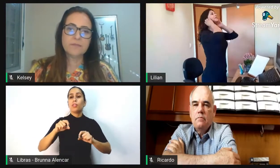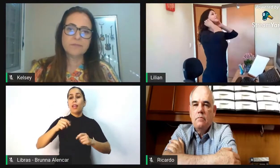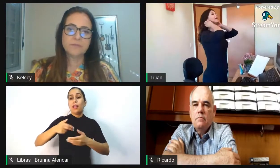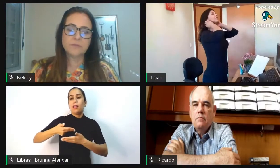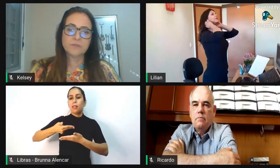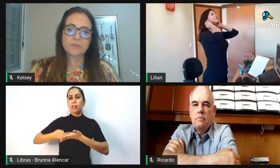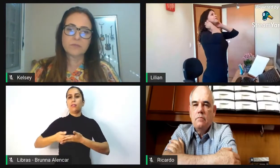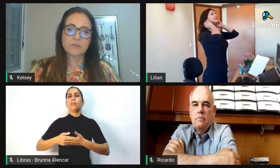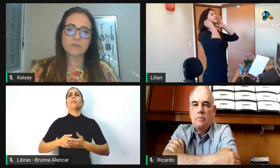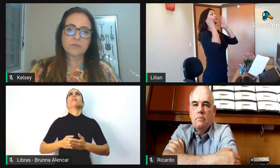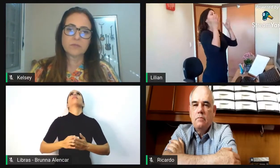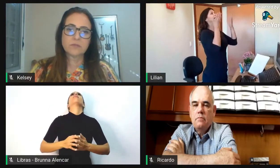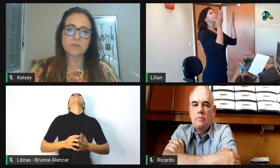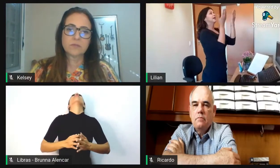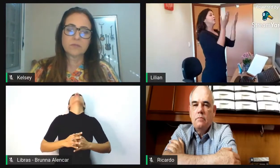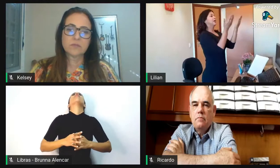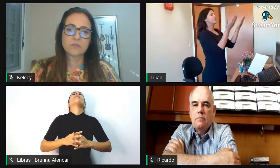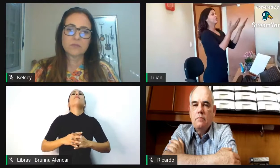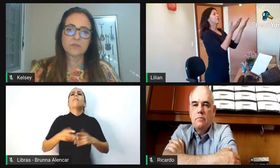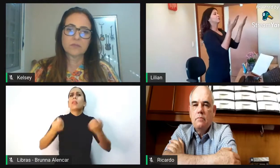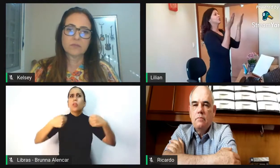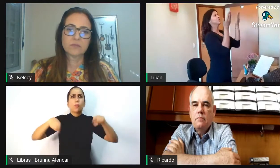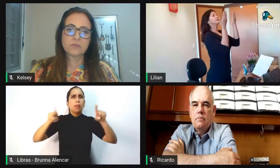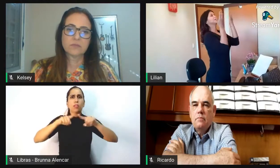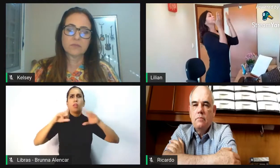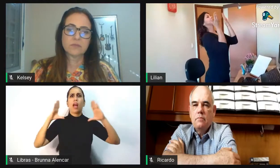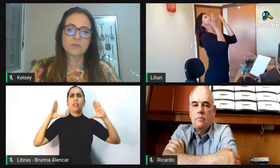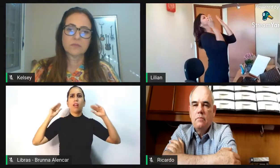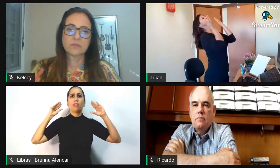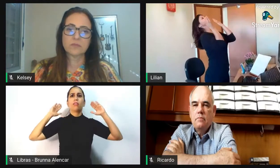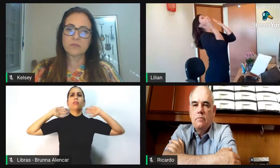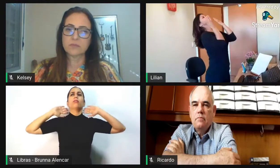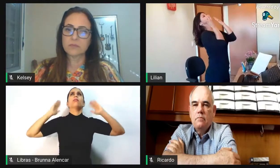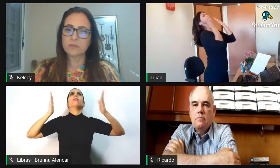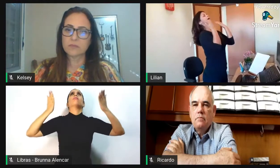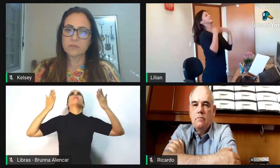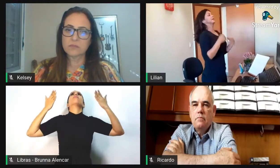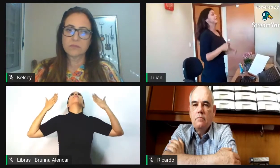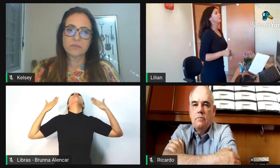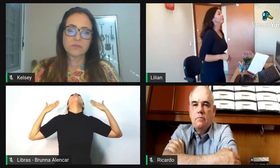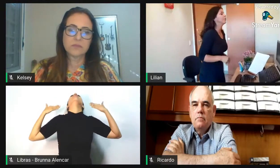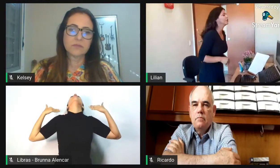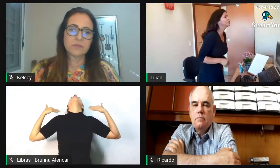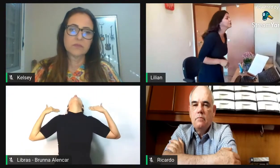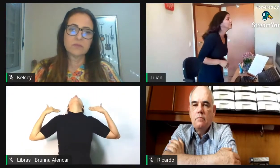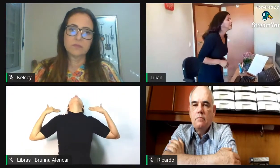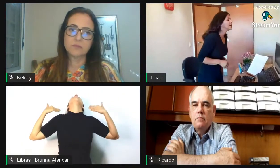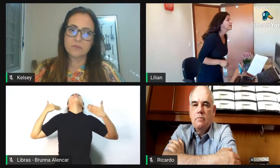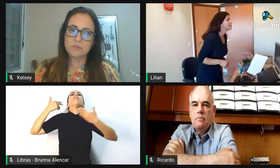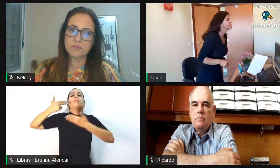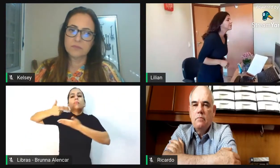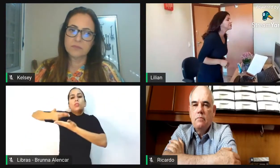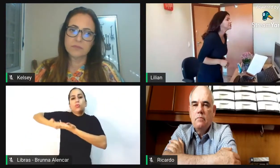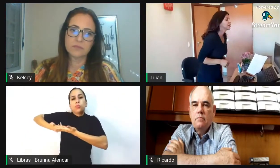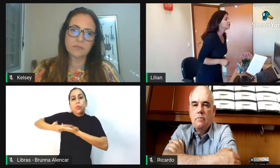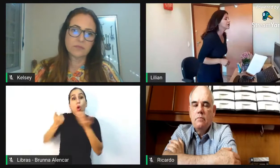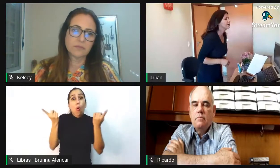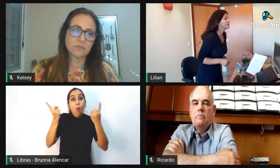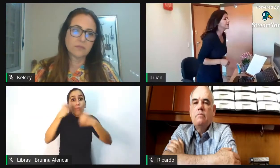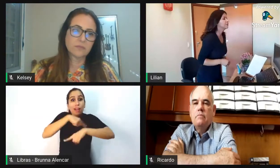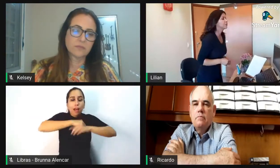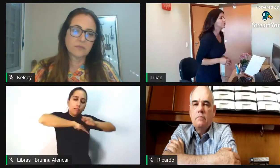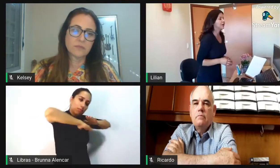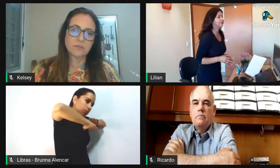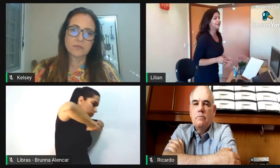cima, sem o travesseiro. Então, eu jogo todo esse plano para trás, que é o oposto dessa posição